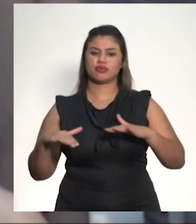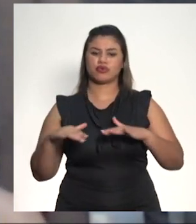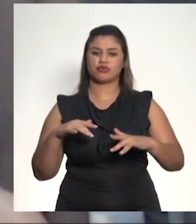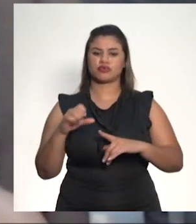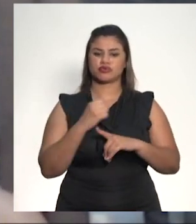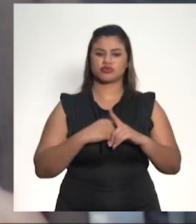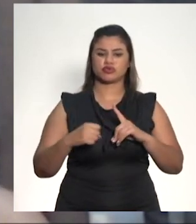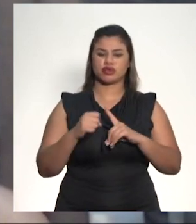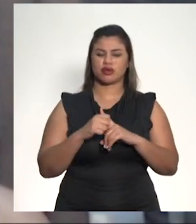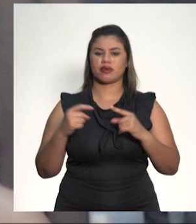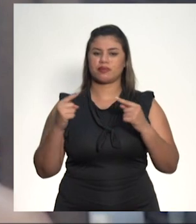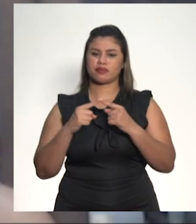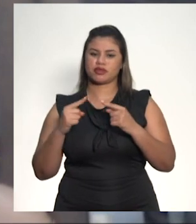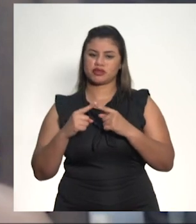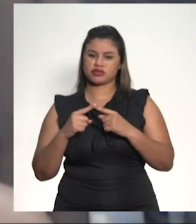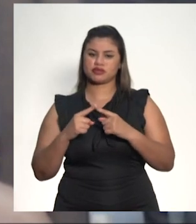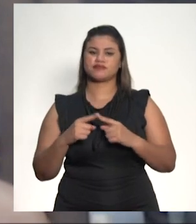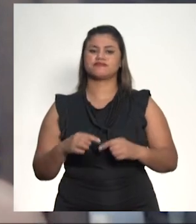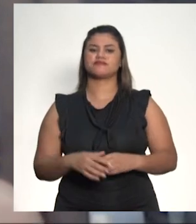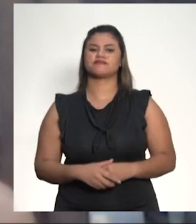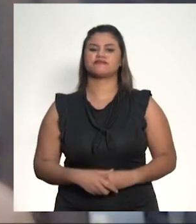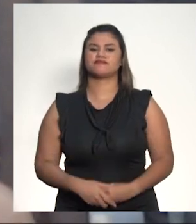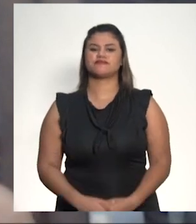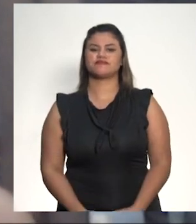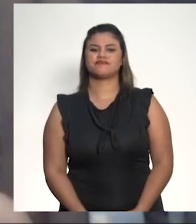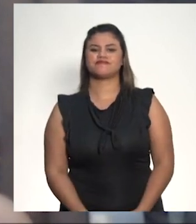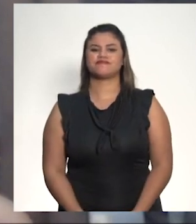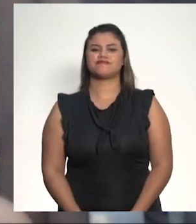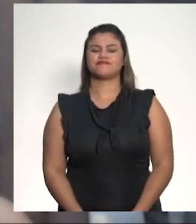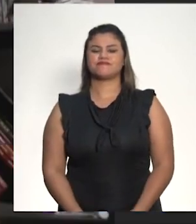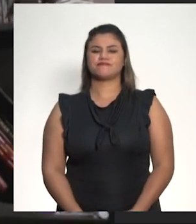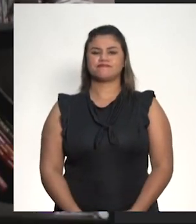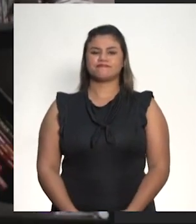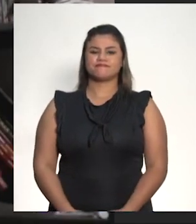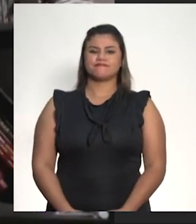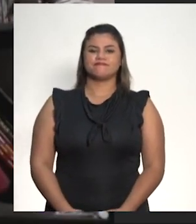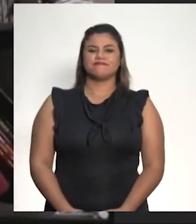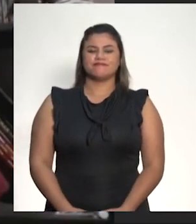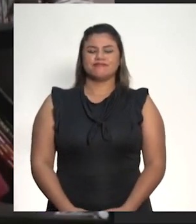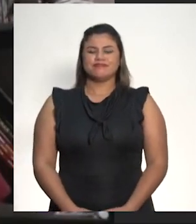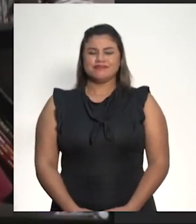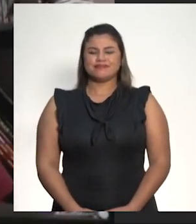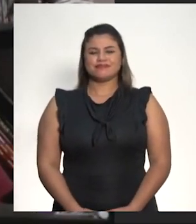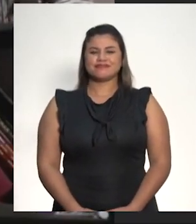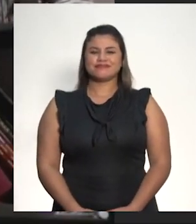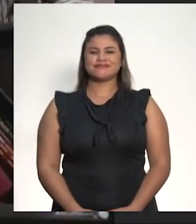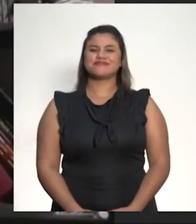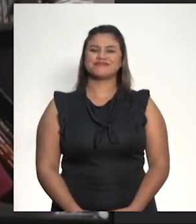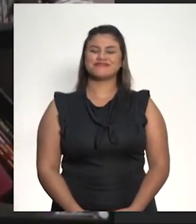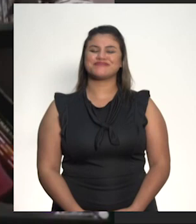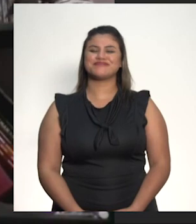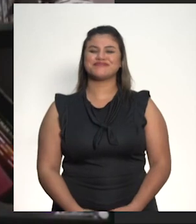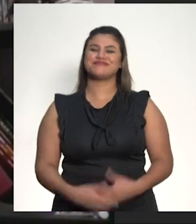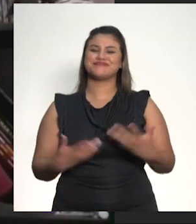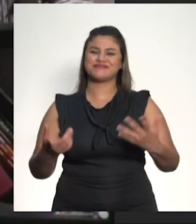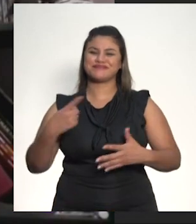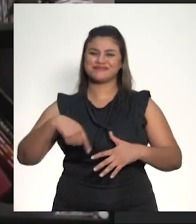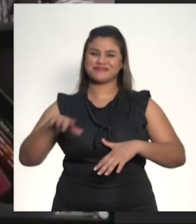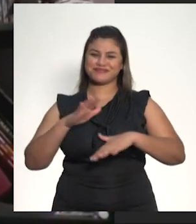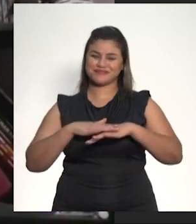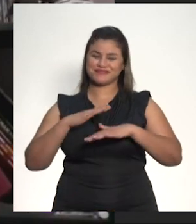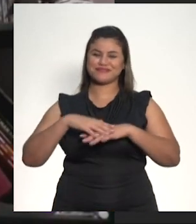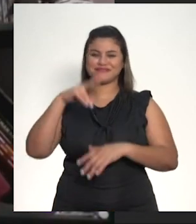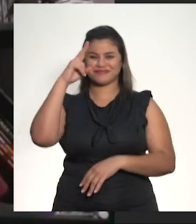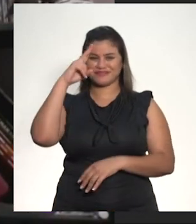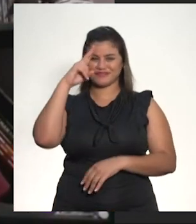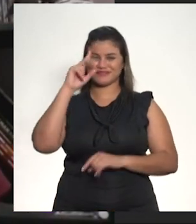sociais, eles cumprem esse papel, não é, Fabiana? Exato, né? A gente tem que, por exemplo, lembrar, quando a gente